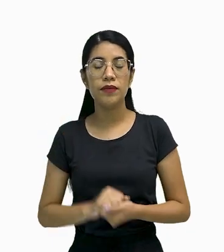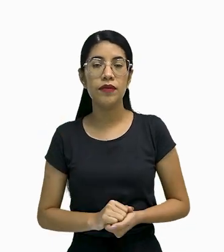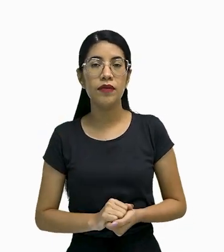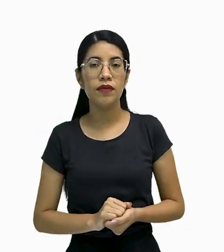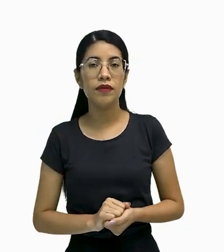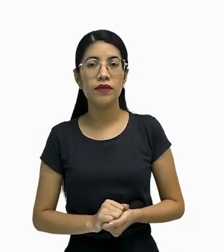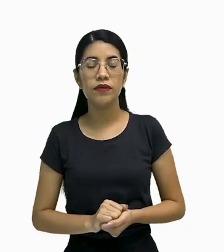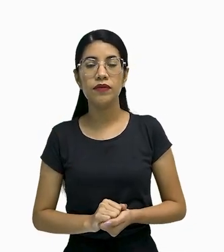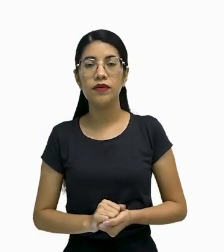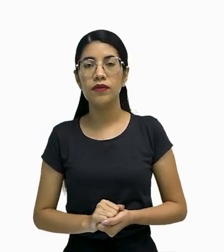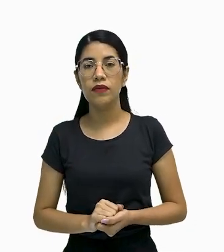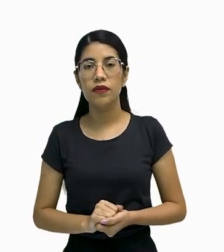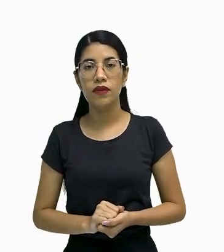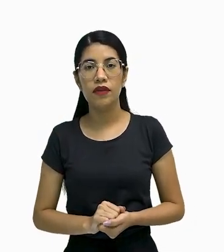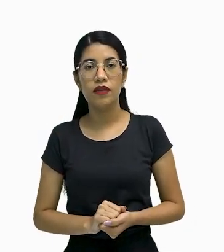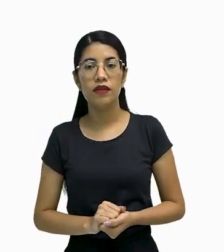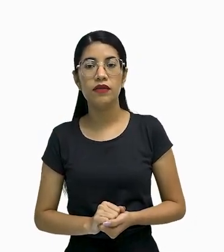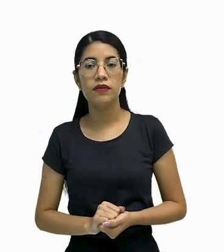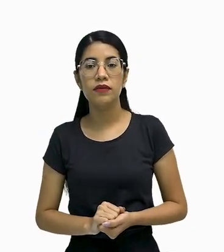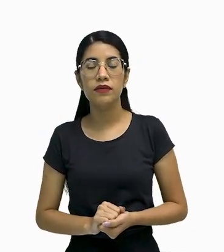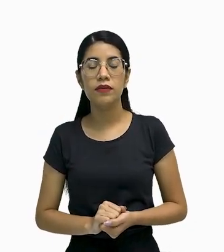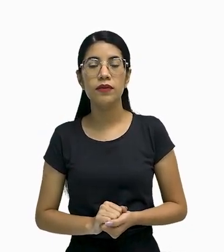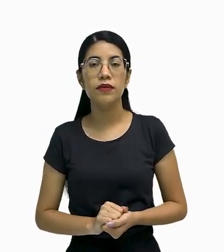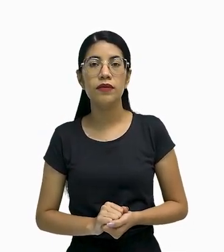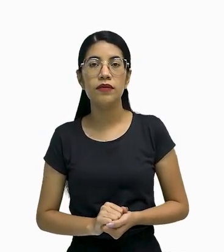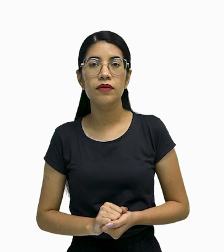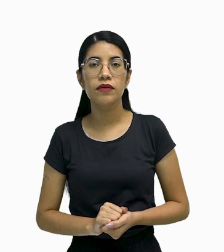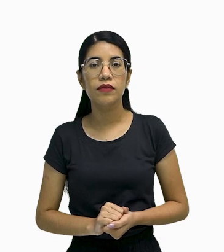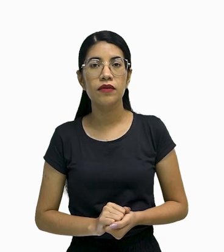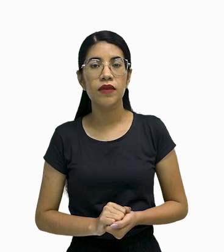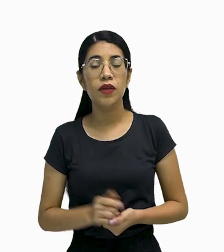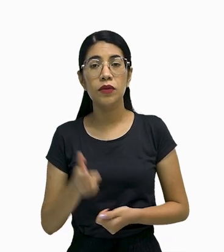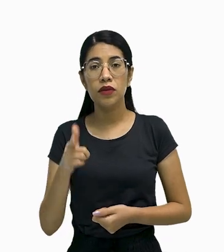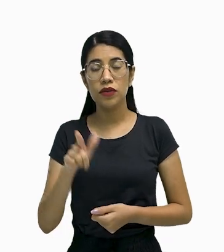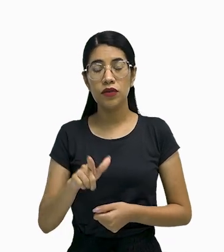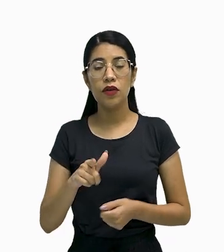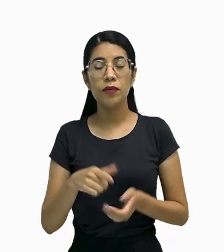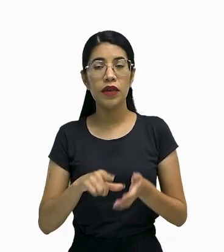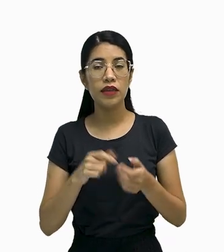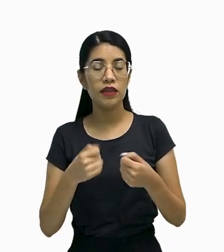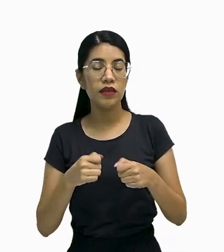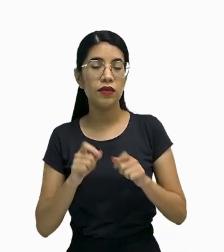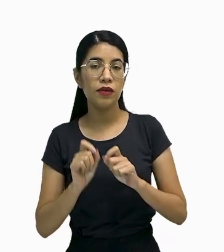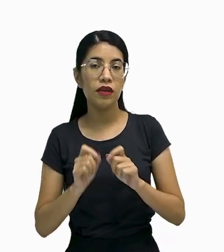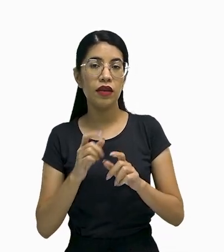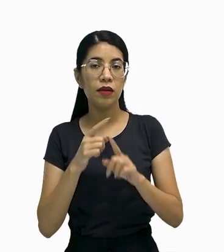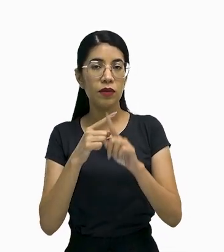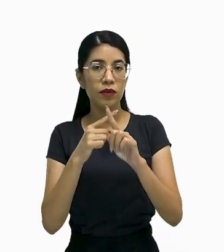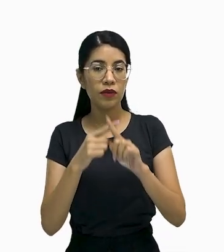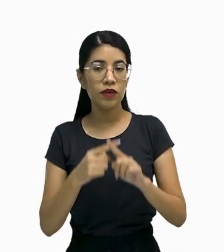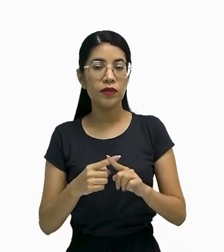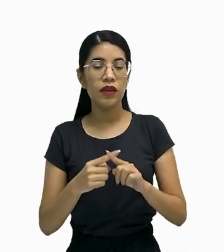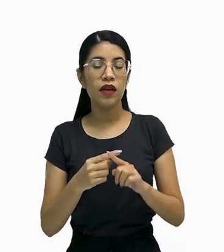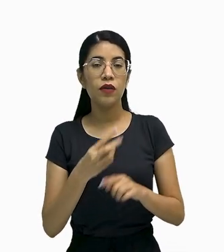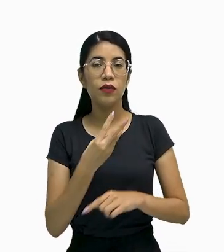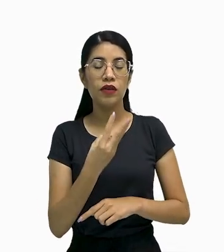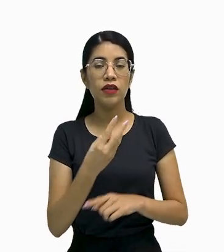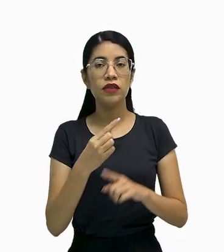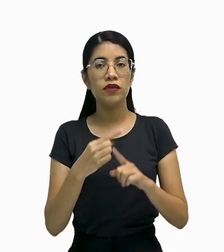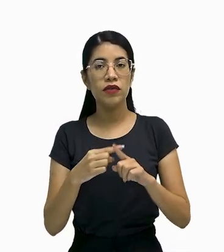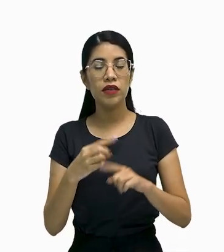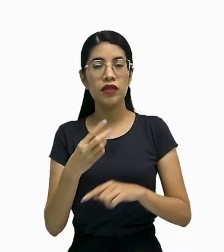esses três fatores, tá? Aqui, novamente, eu vou fazer o seguinte. Eu vou primeiro multiplicar esses dois primeiros